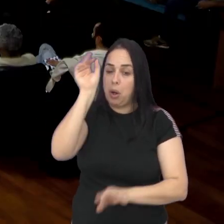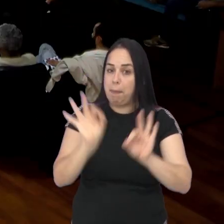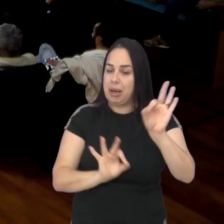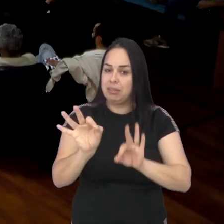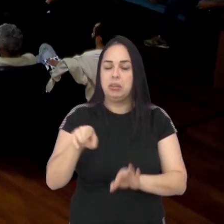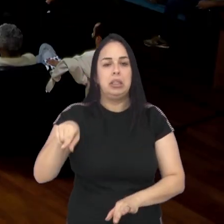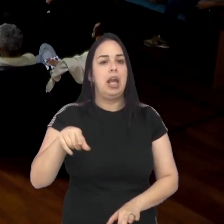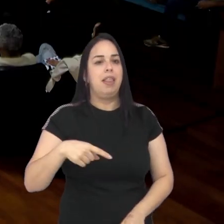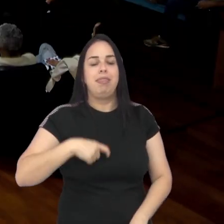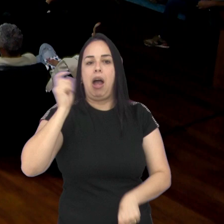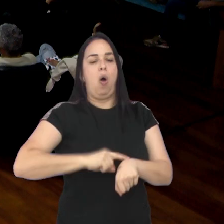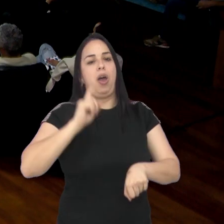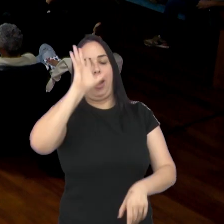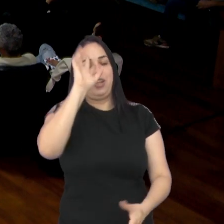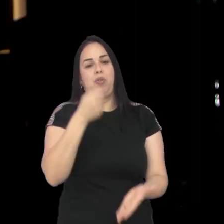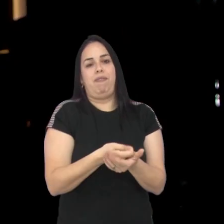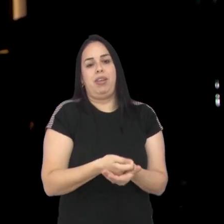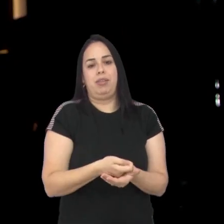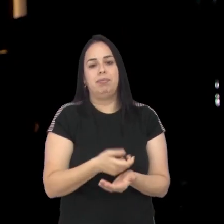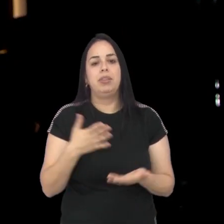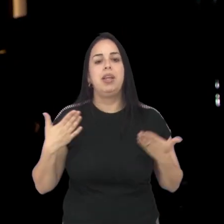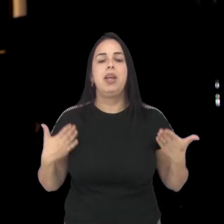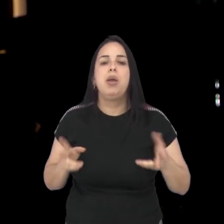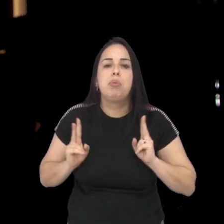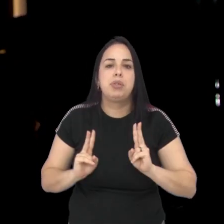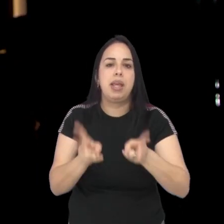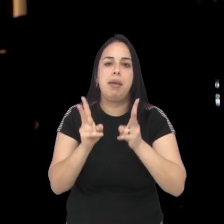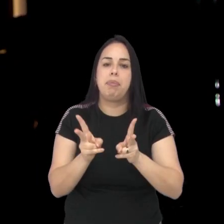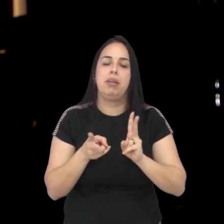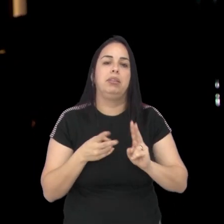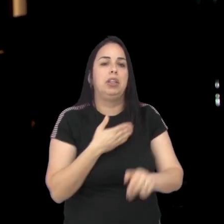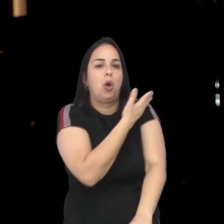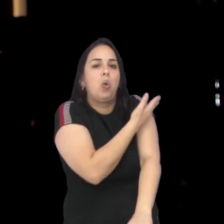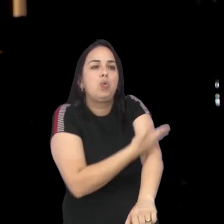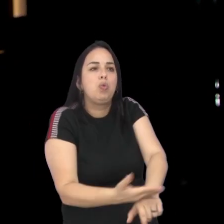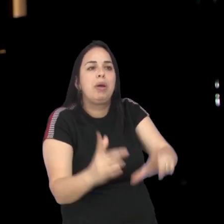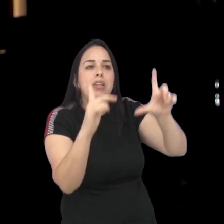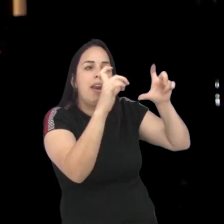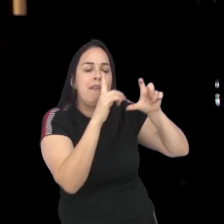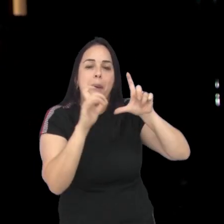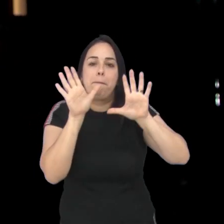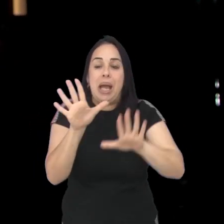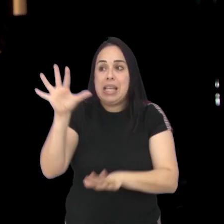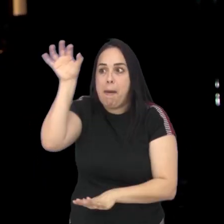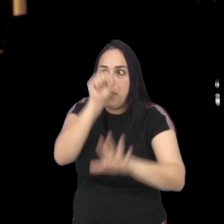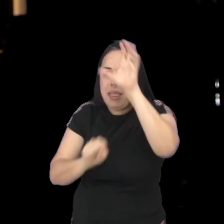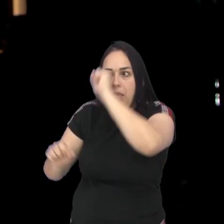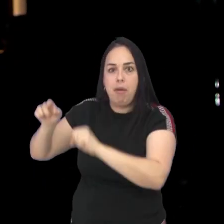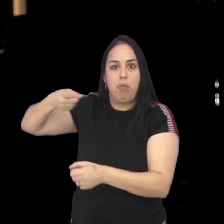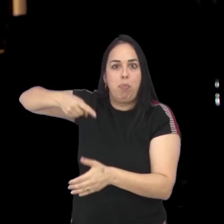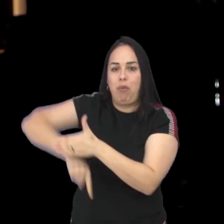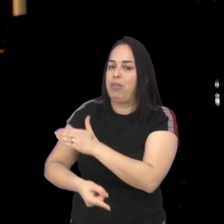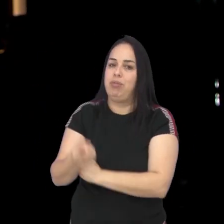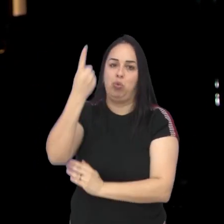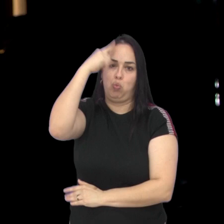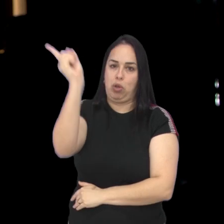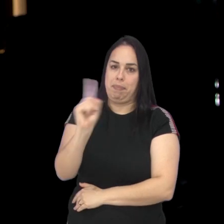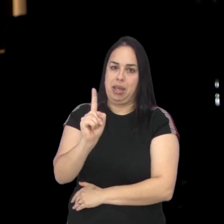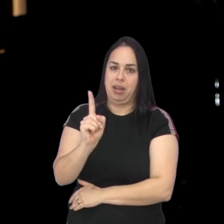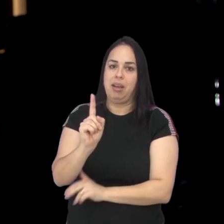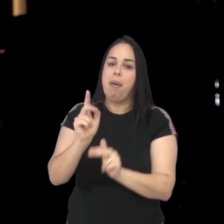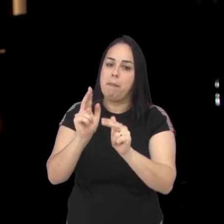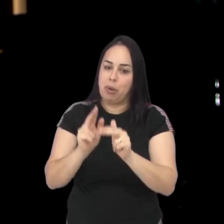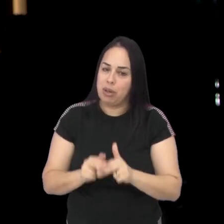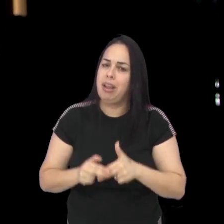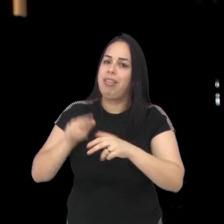prefeitura, não pensou duas vezes. Eu sempre era fotógrafo da casa, assim, mas nunca me aprofundei, né, nas técnicas que são necessárias. Existe técnica para